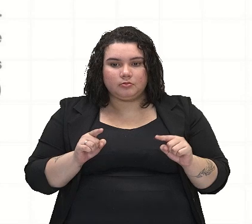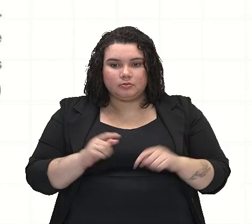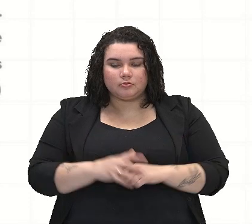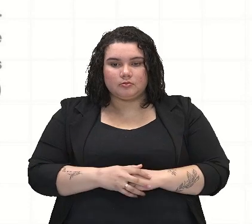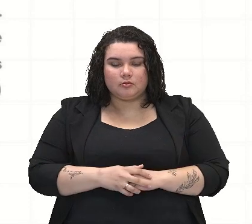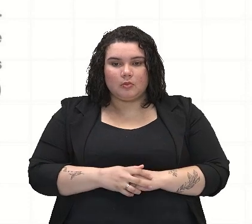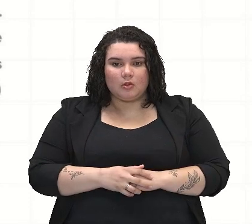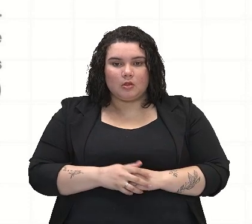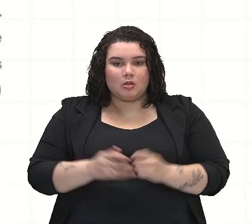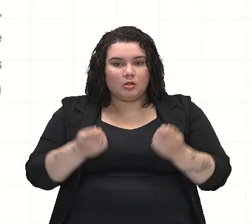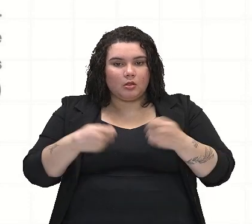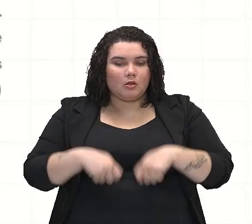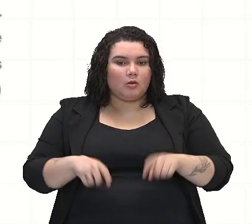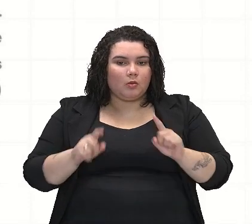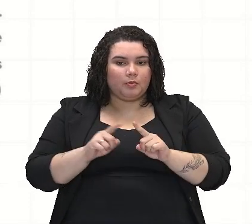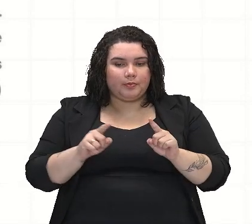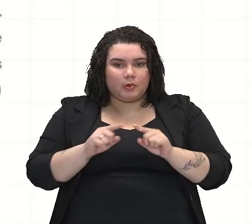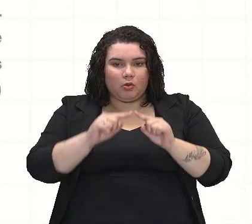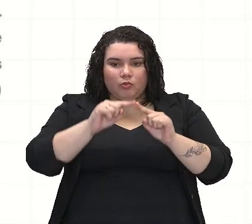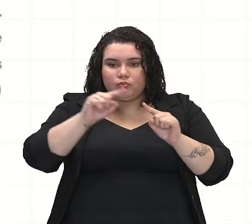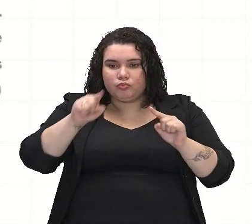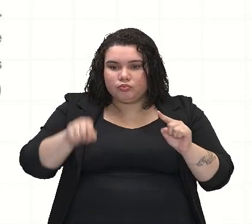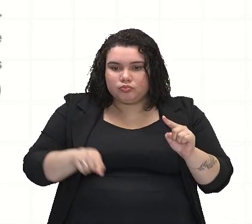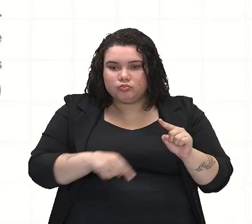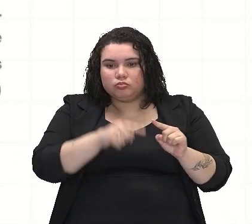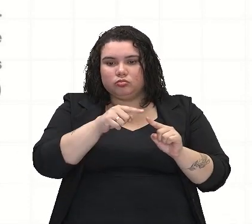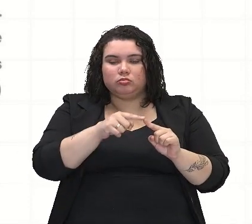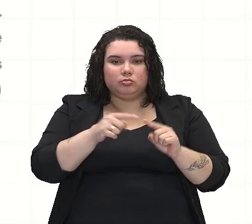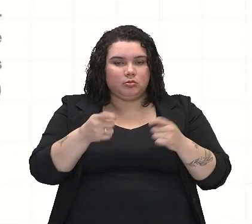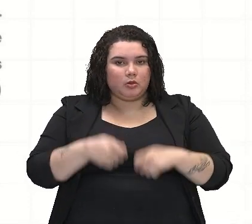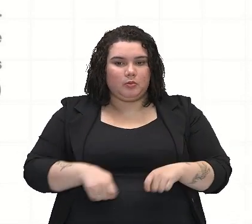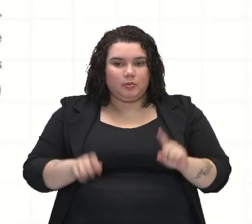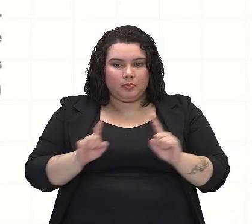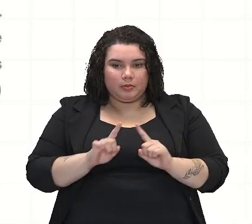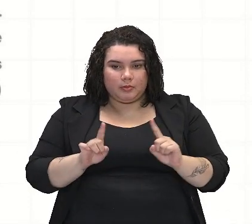há necessidade de traçar toda a circunferência, tá?